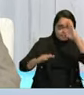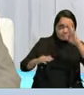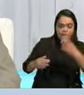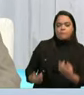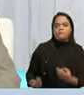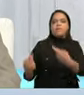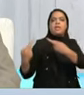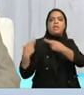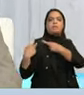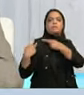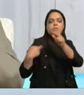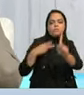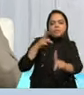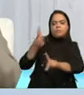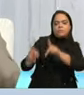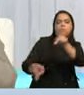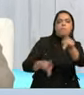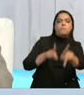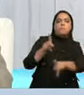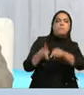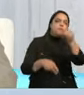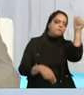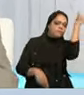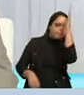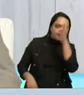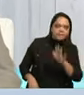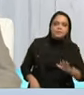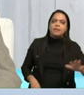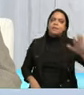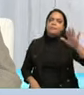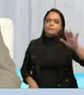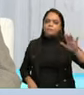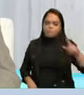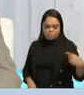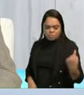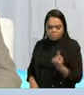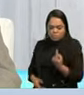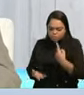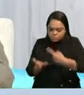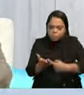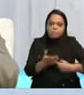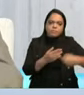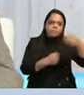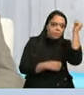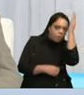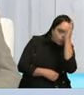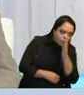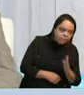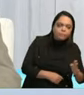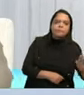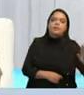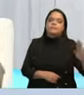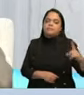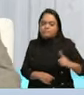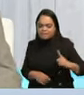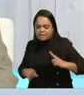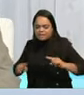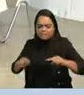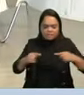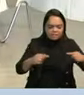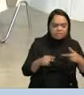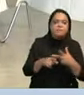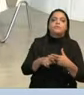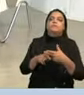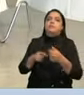social com o povo brasileiro, com o país que nós temos aí, com grandes desafios. E é importante, né,